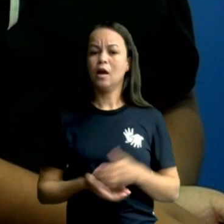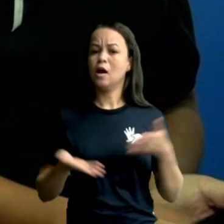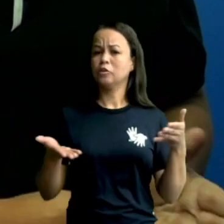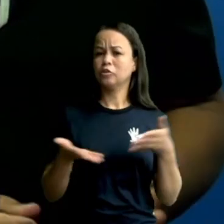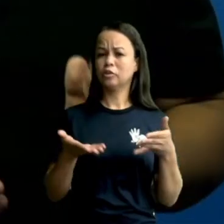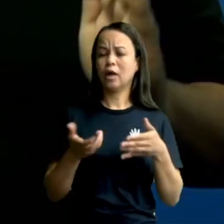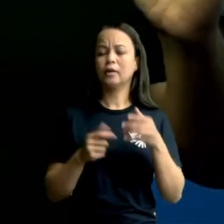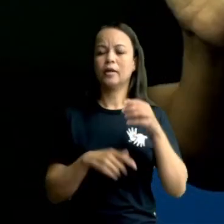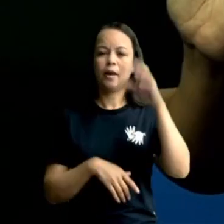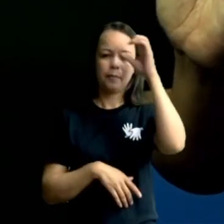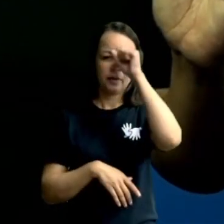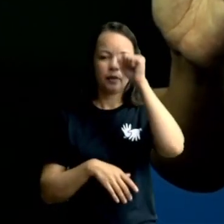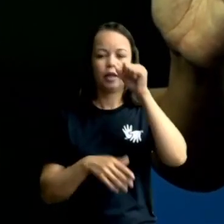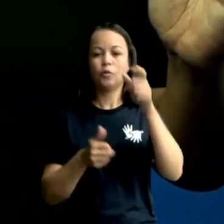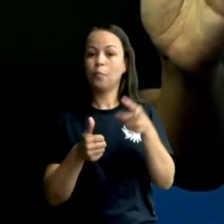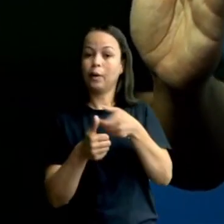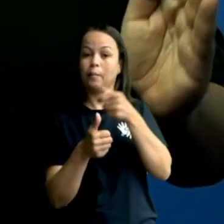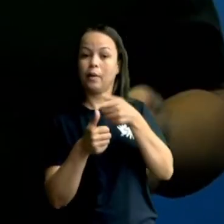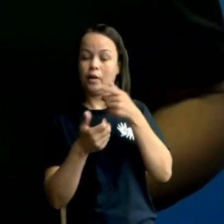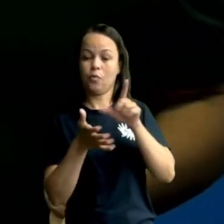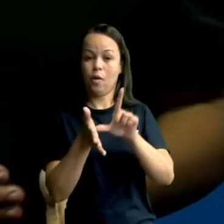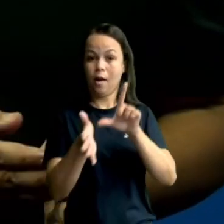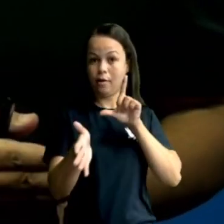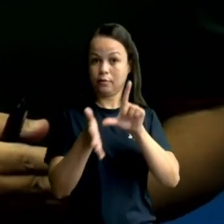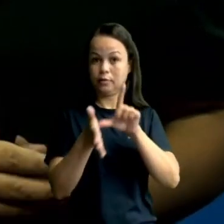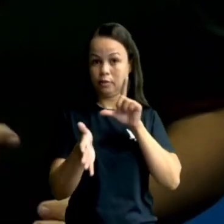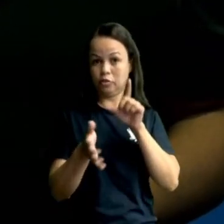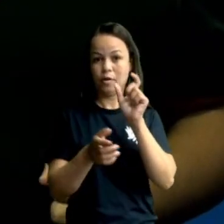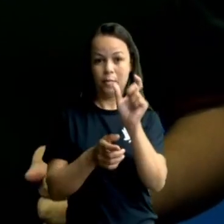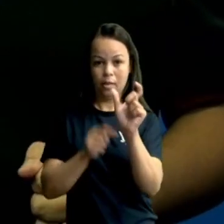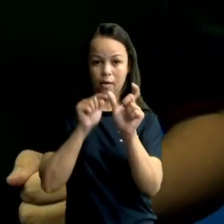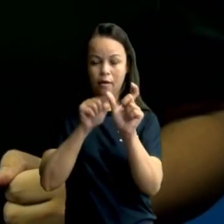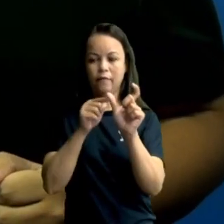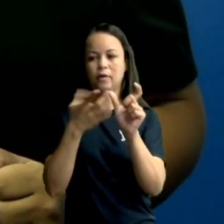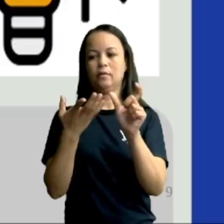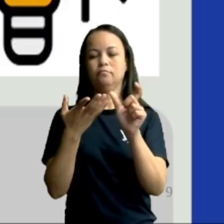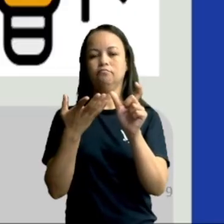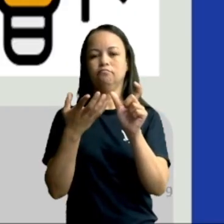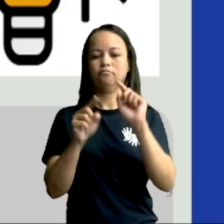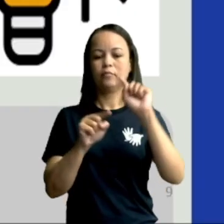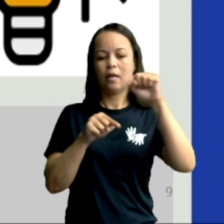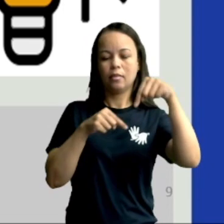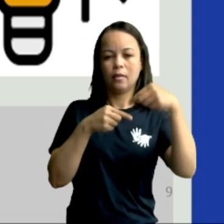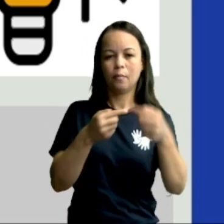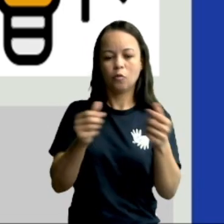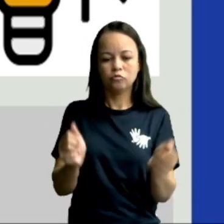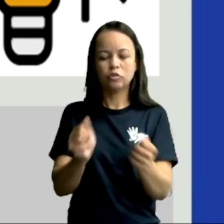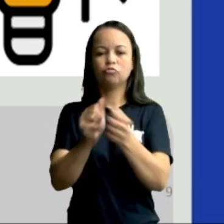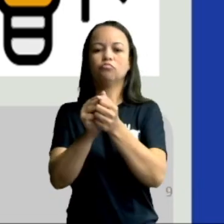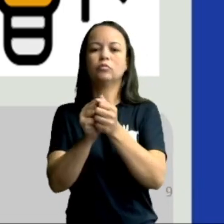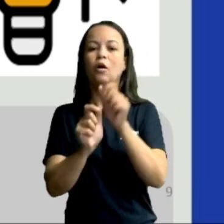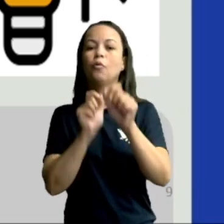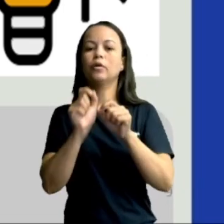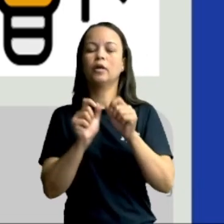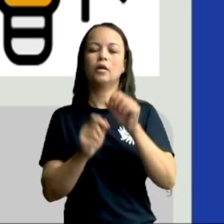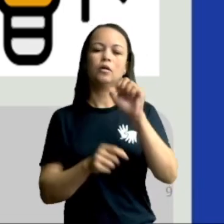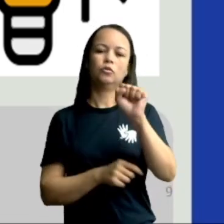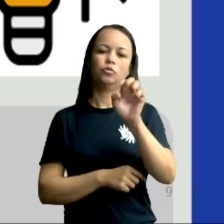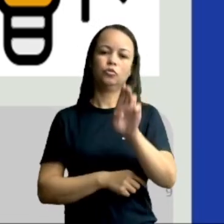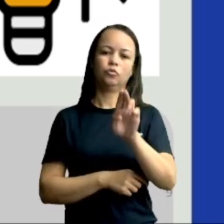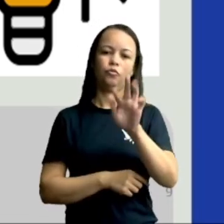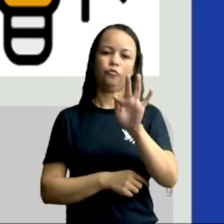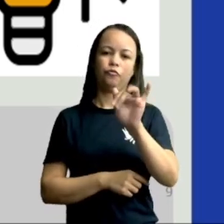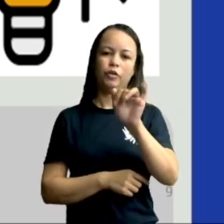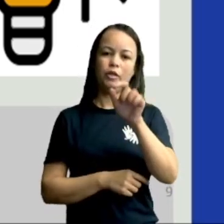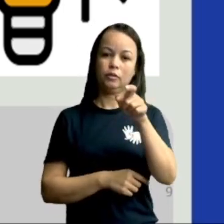que vem primeiro, né? Antes da palavra, é prefixo, depois para juntar será